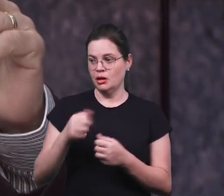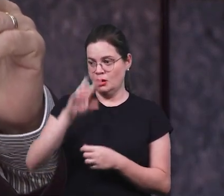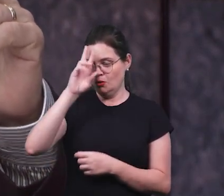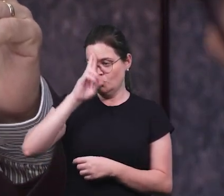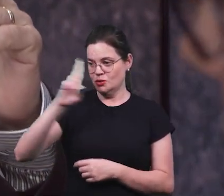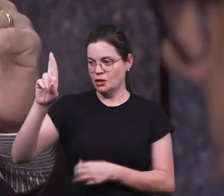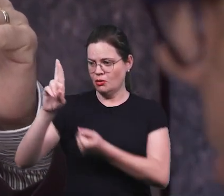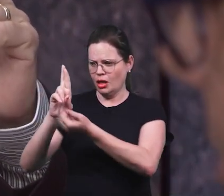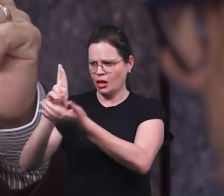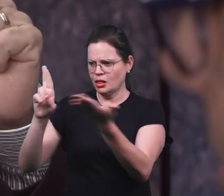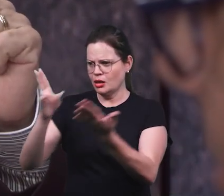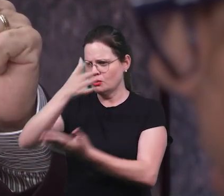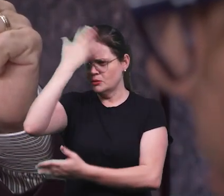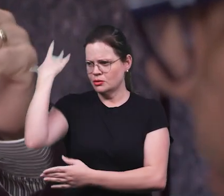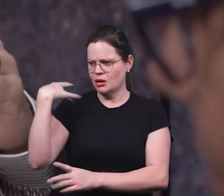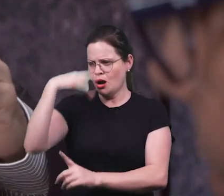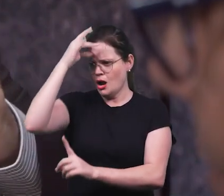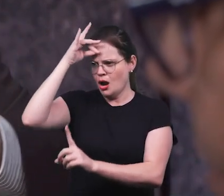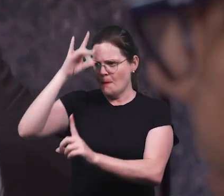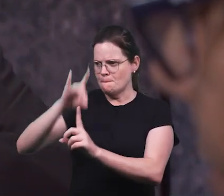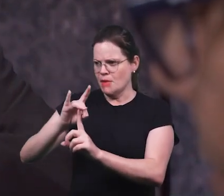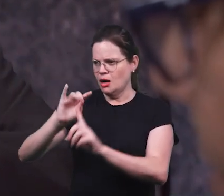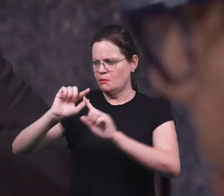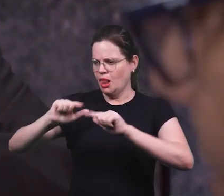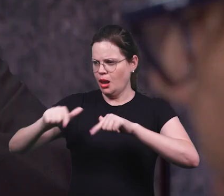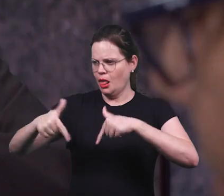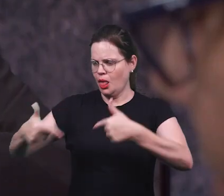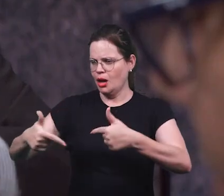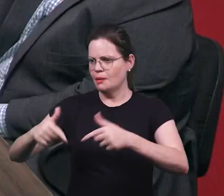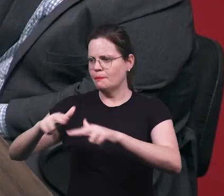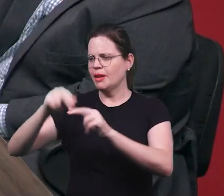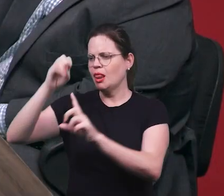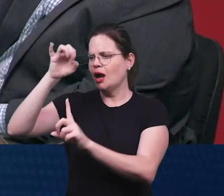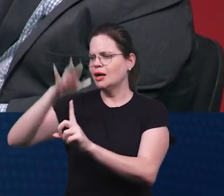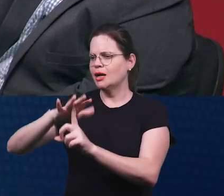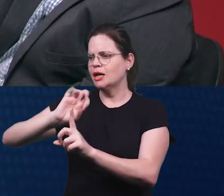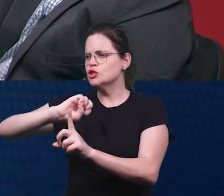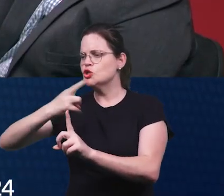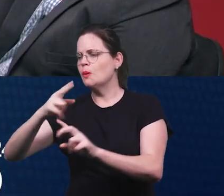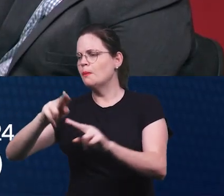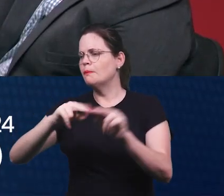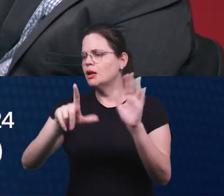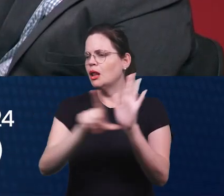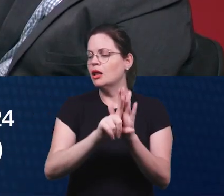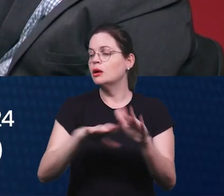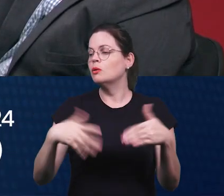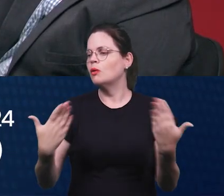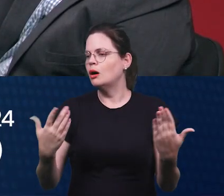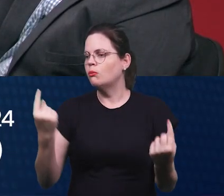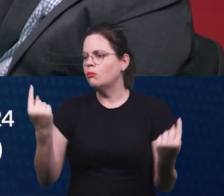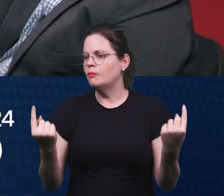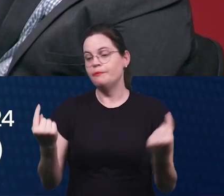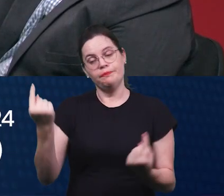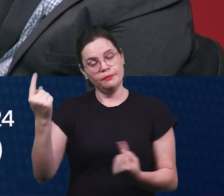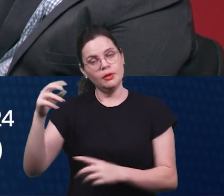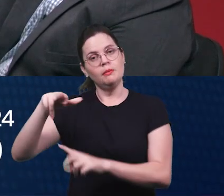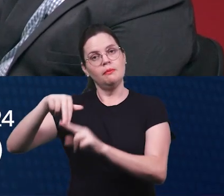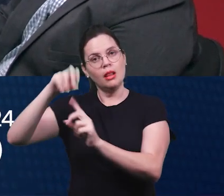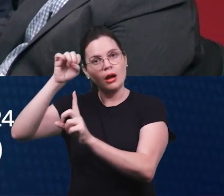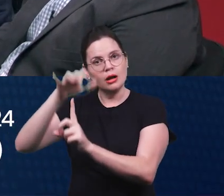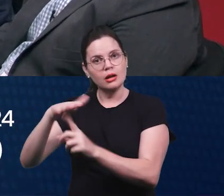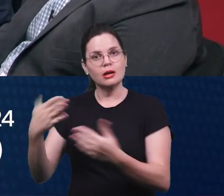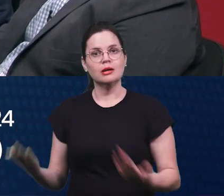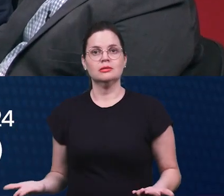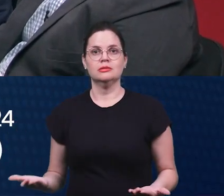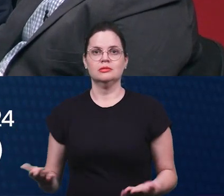que operou maravilhas na sua vida, ele fez pela graça ou pelas obras da lei? Mas ele fez pela graça. Então